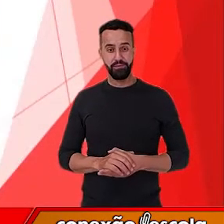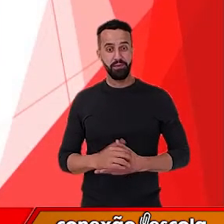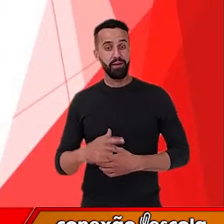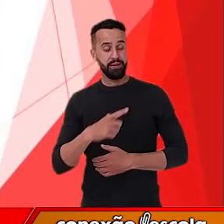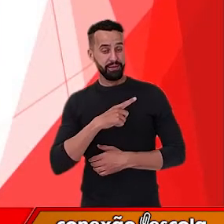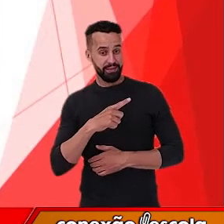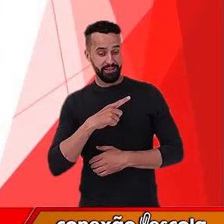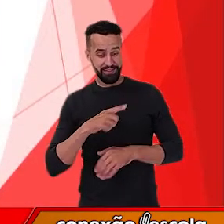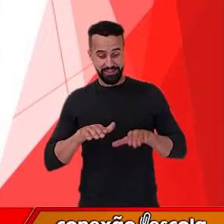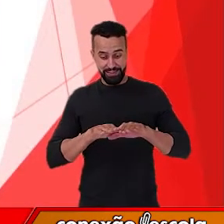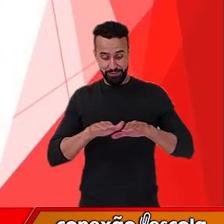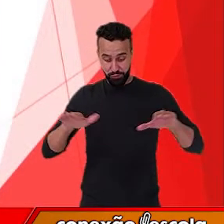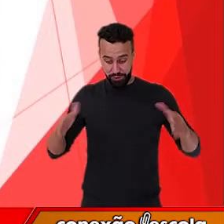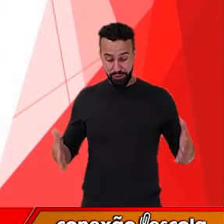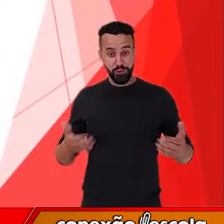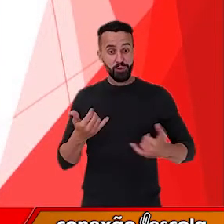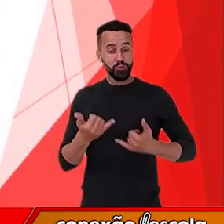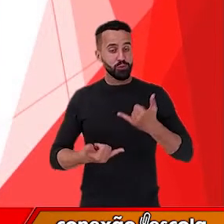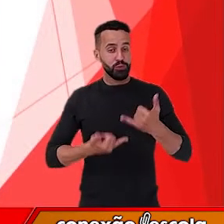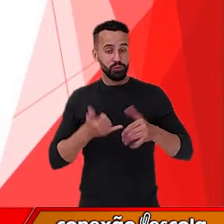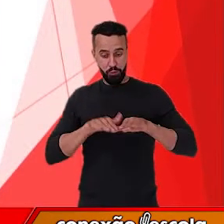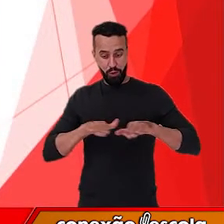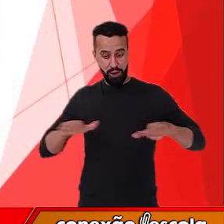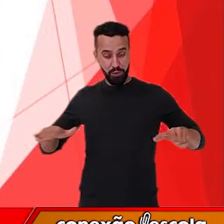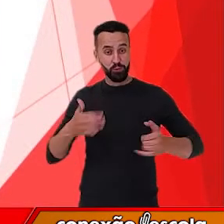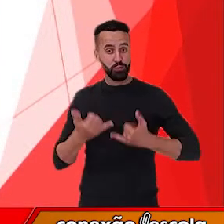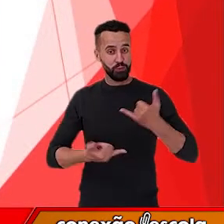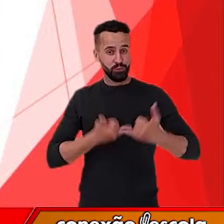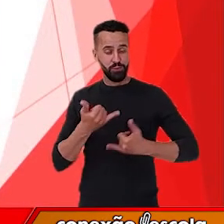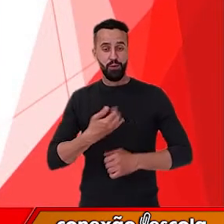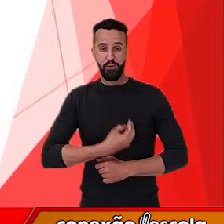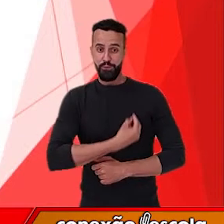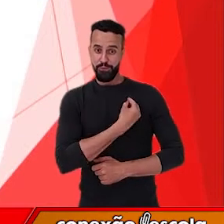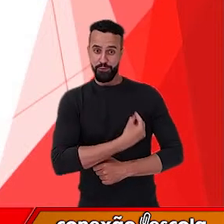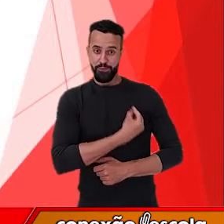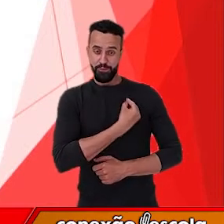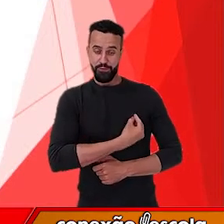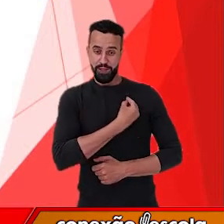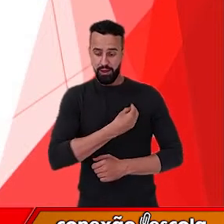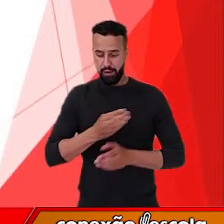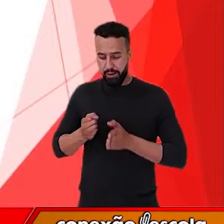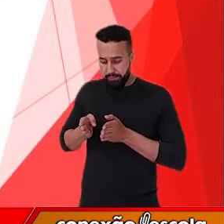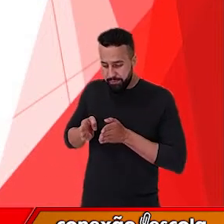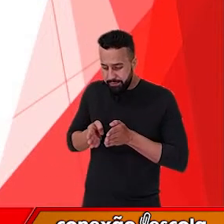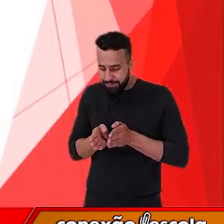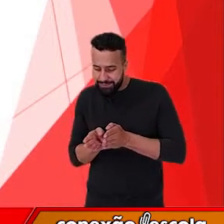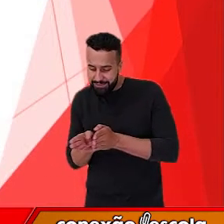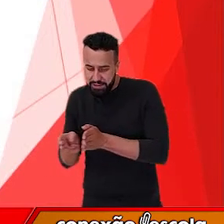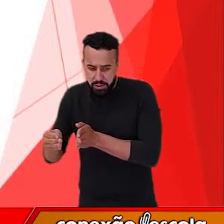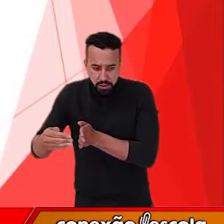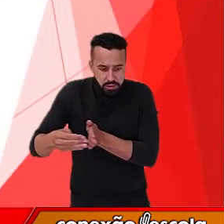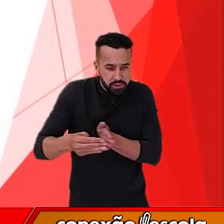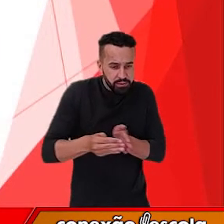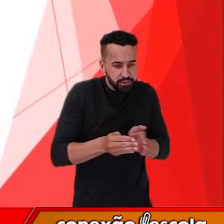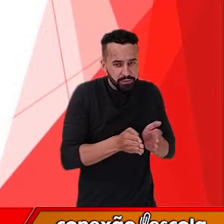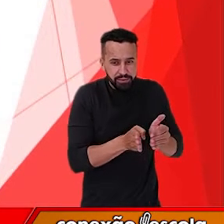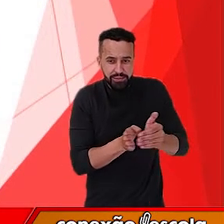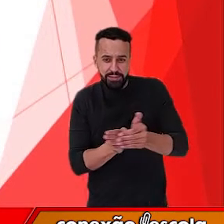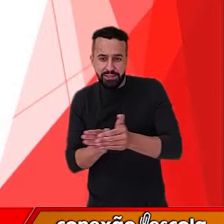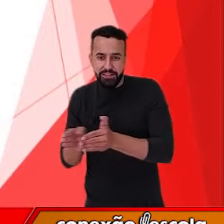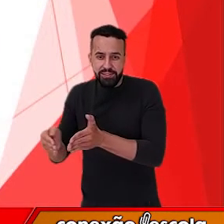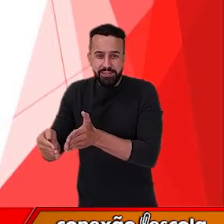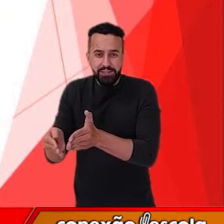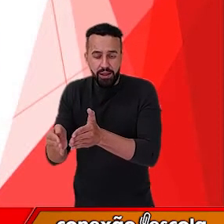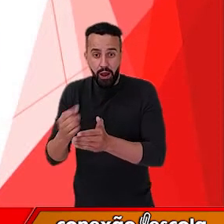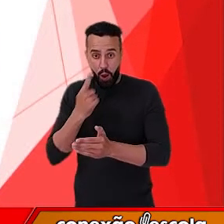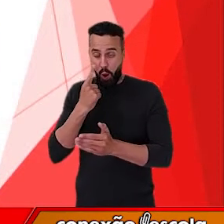Agora nós temos o tabuleiro do jogo da vida. Esse é um jogo de tabuleiro do tipo trilha. Como assim do tipo trilha? Tá